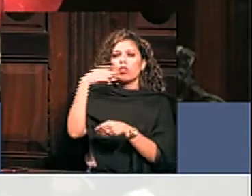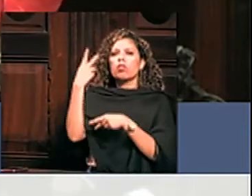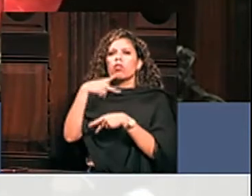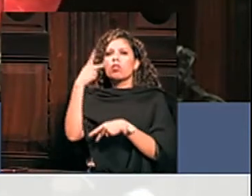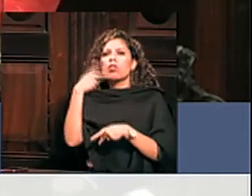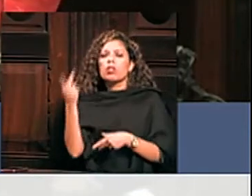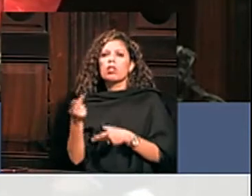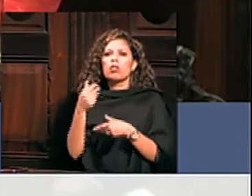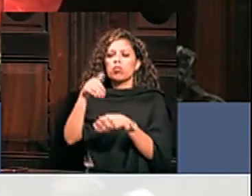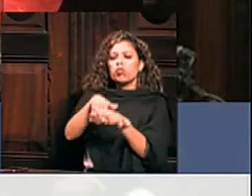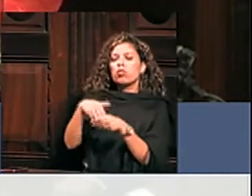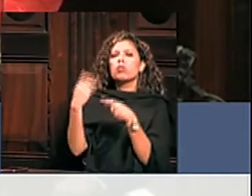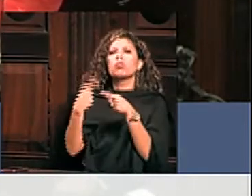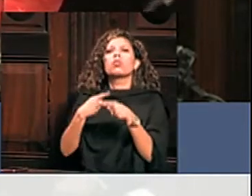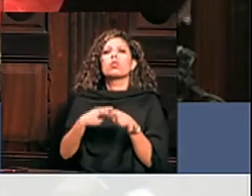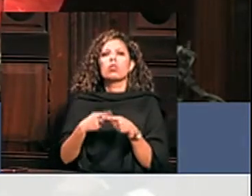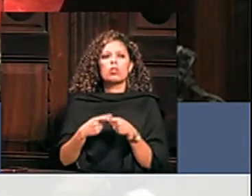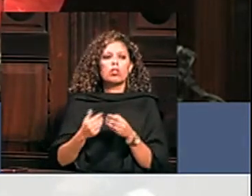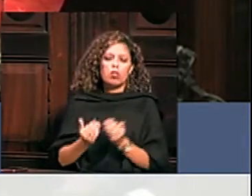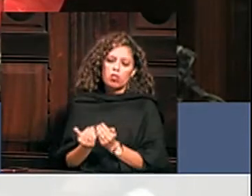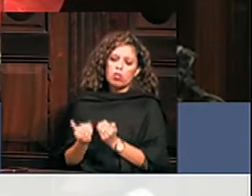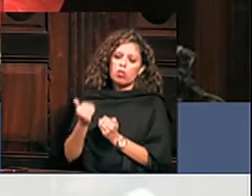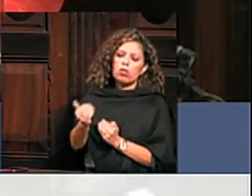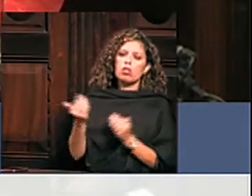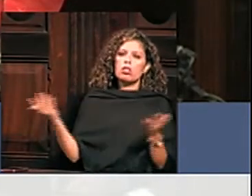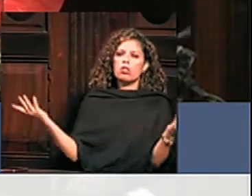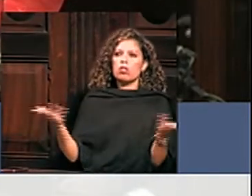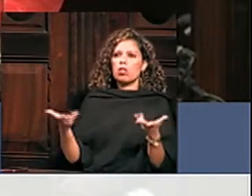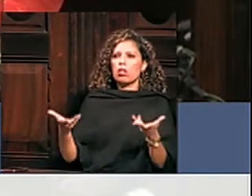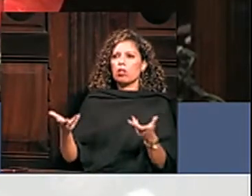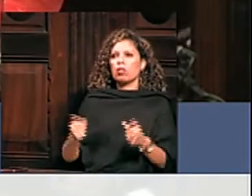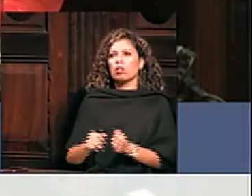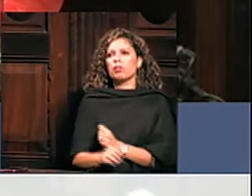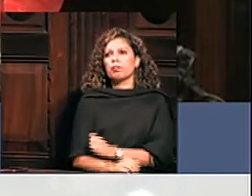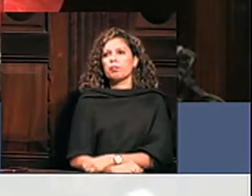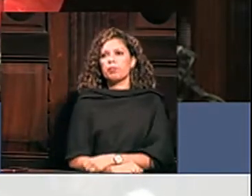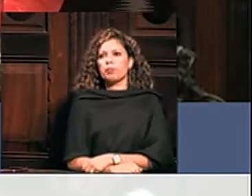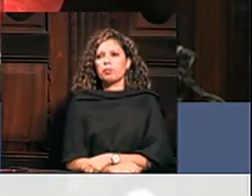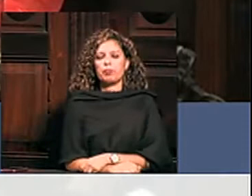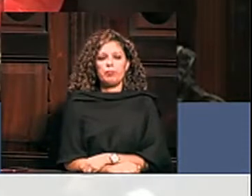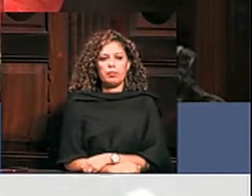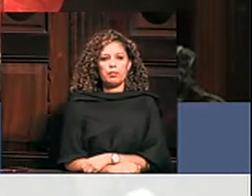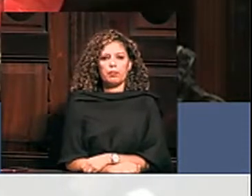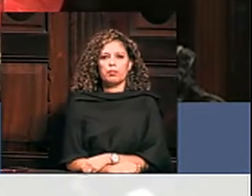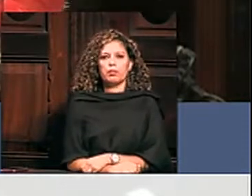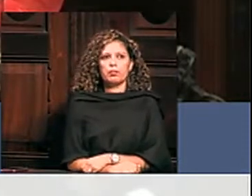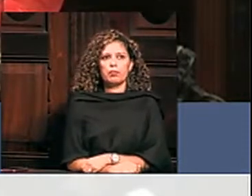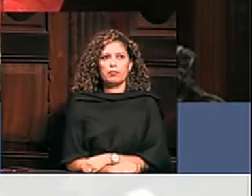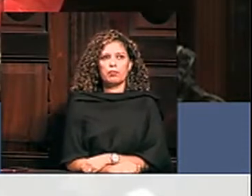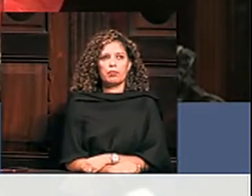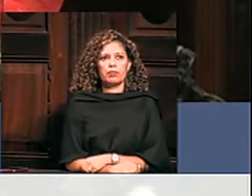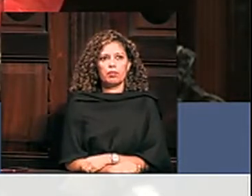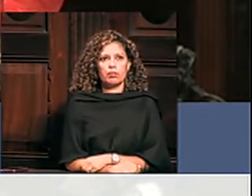Neto, Valdeir Carneiro, Osório, enfermeira Rejane, Flávio Serafini,